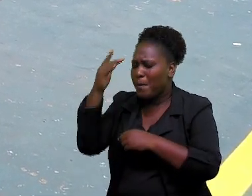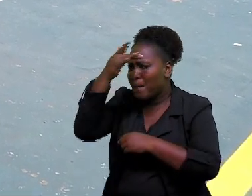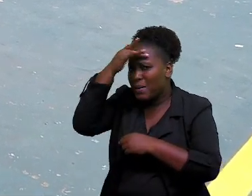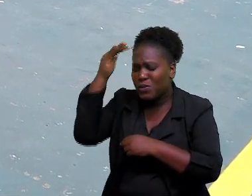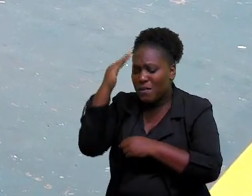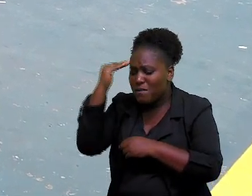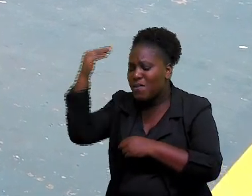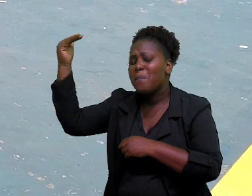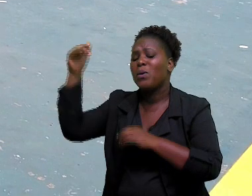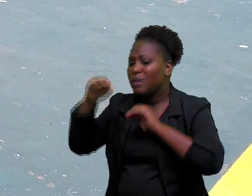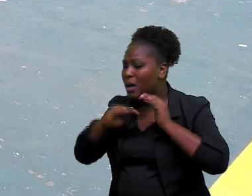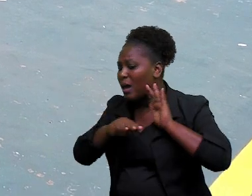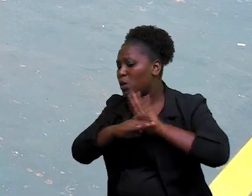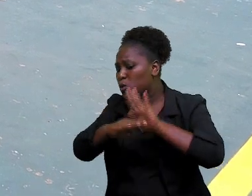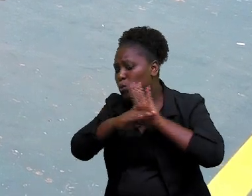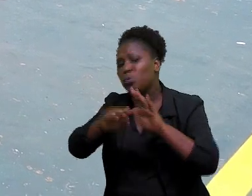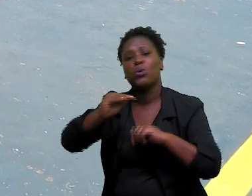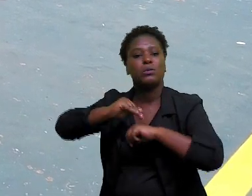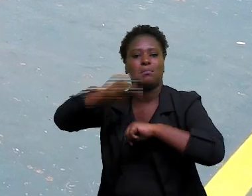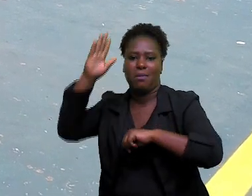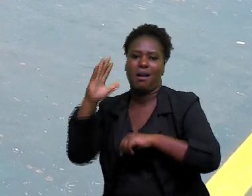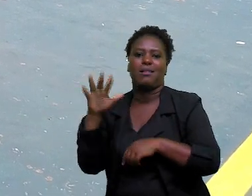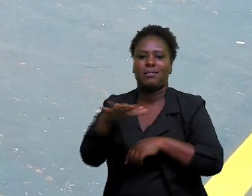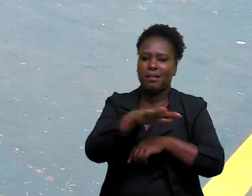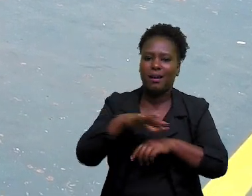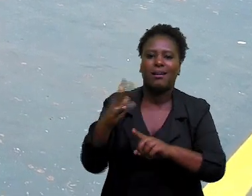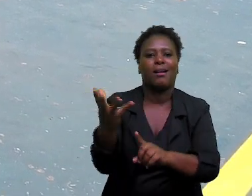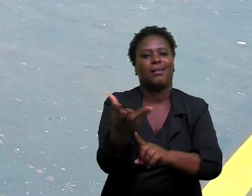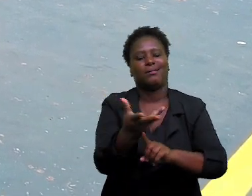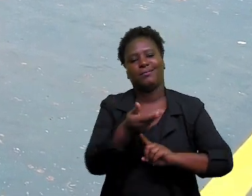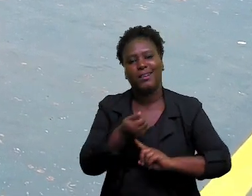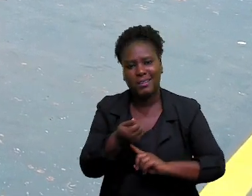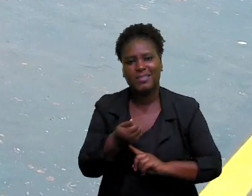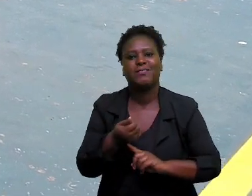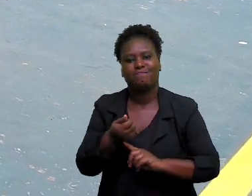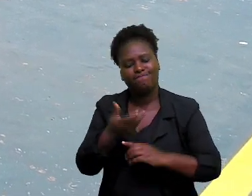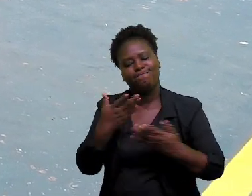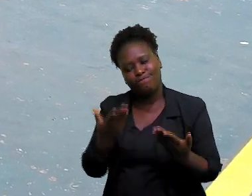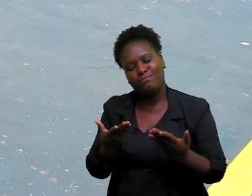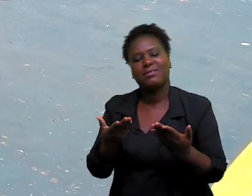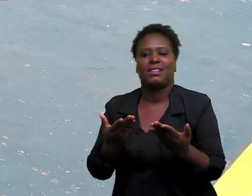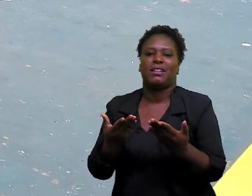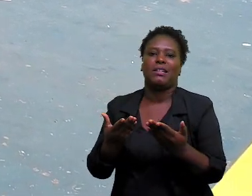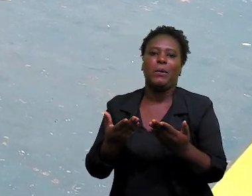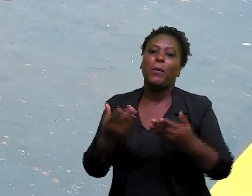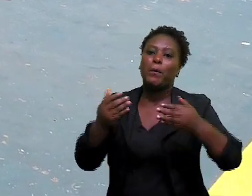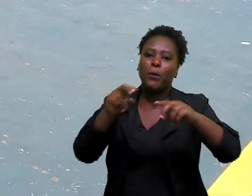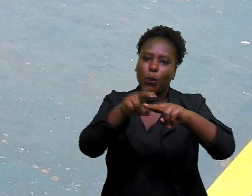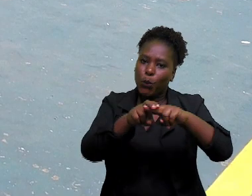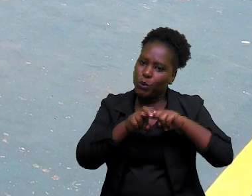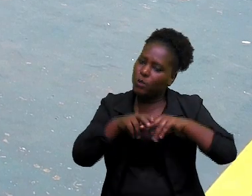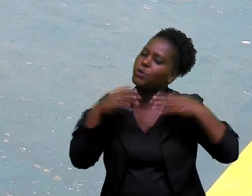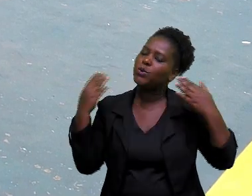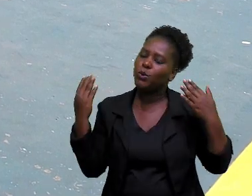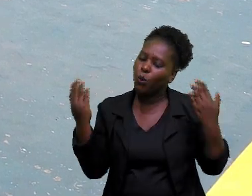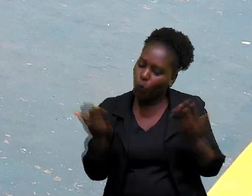abril é o nascimento de Jean-Georges Nobelle. E hoje nós comemoramos sempre essa